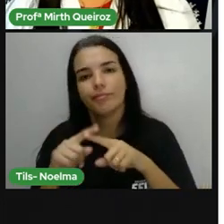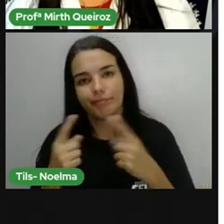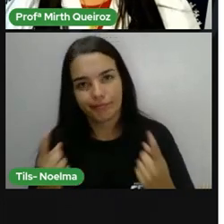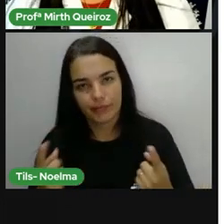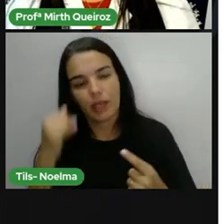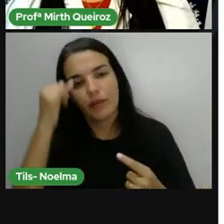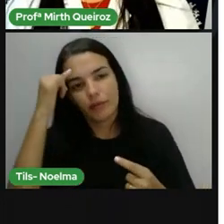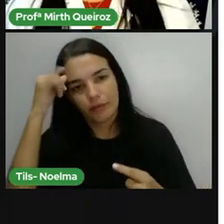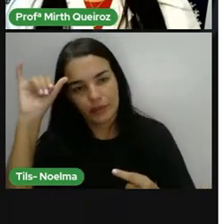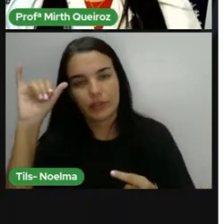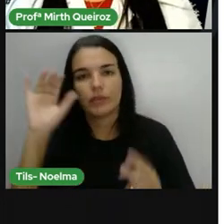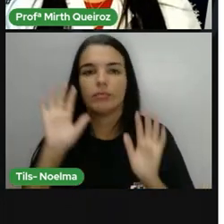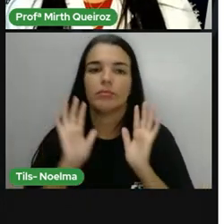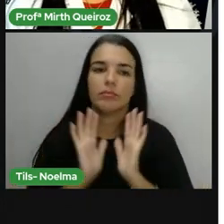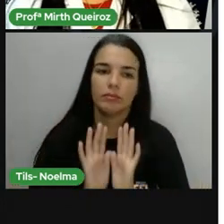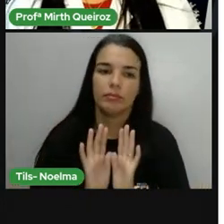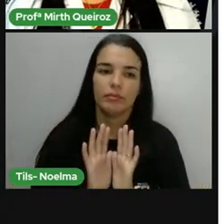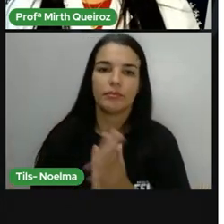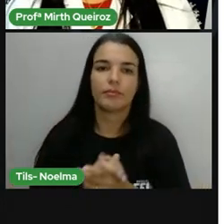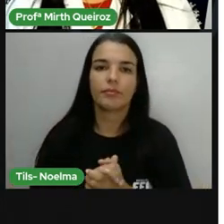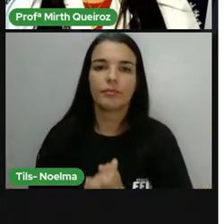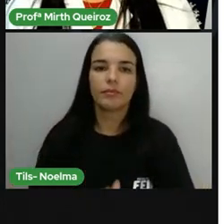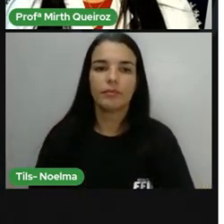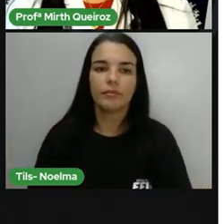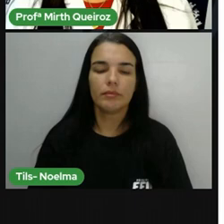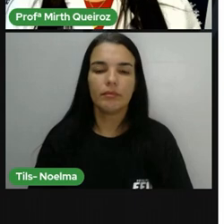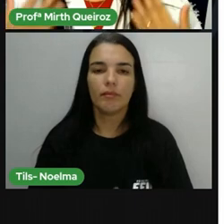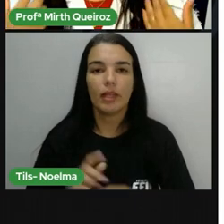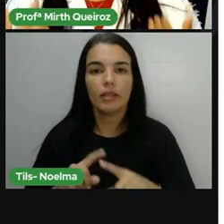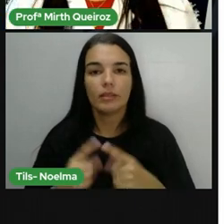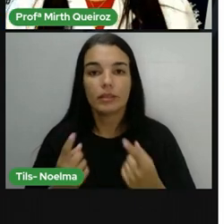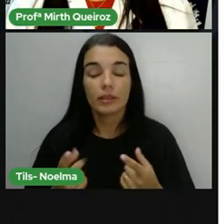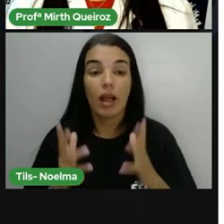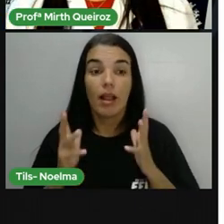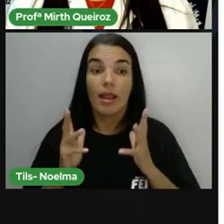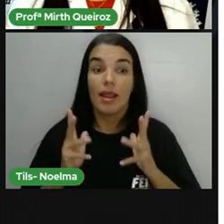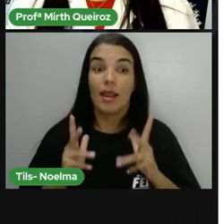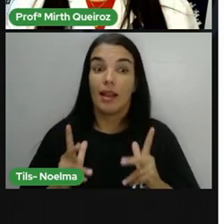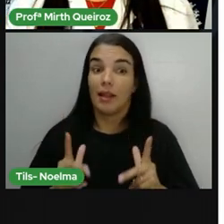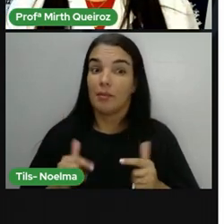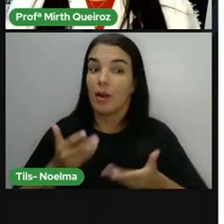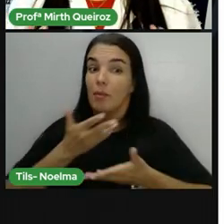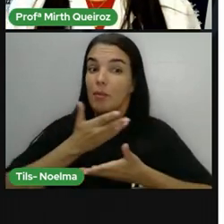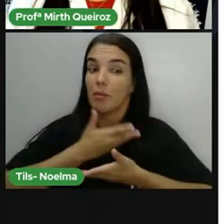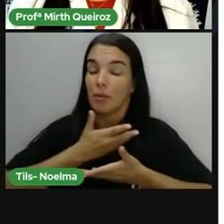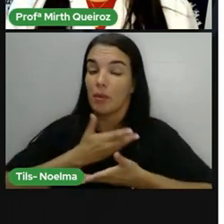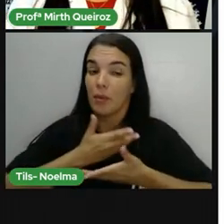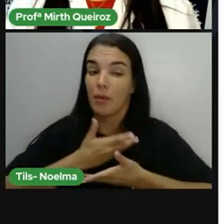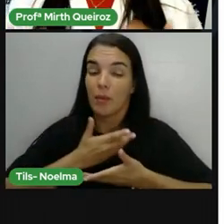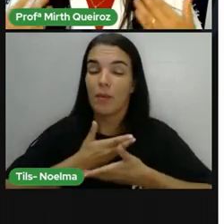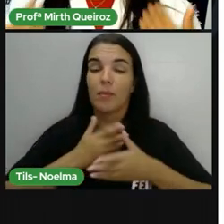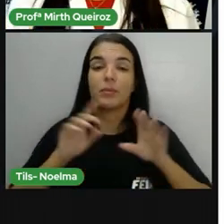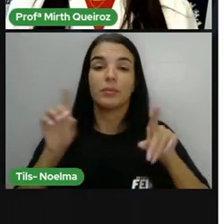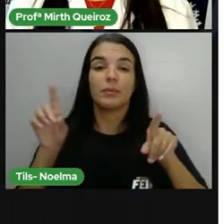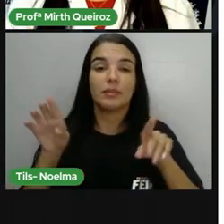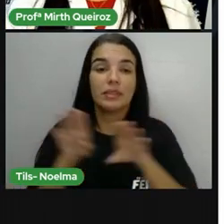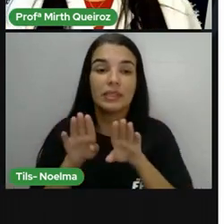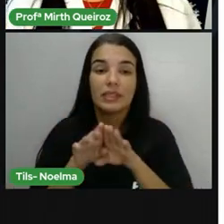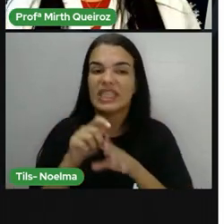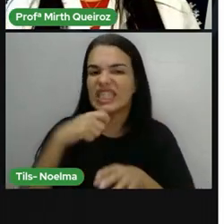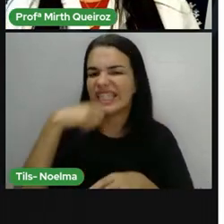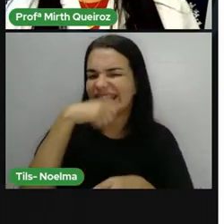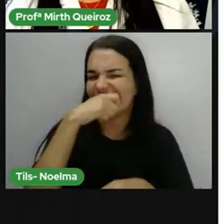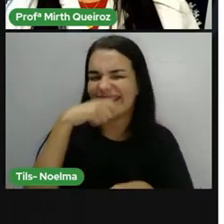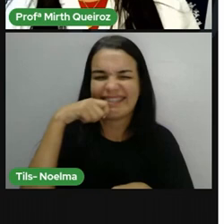doença Covid-19, né? Então, além da higienização do nosso corpo, nosso banho, a escovação